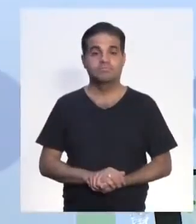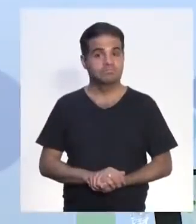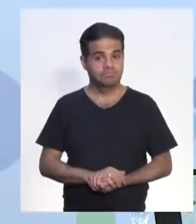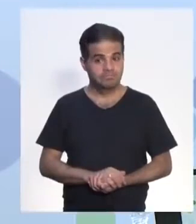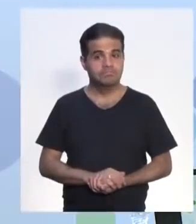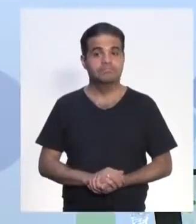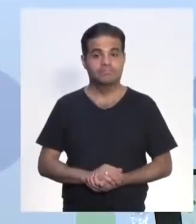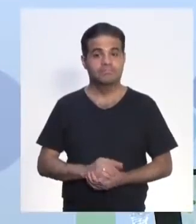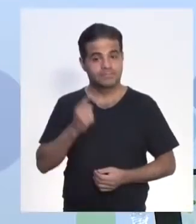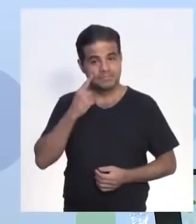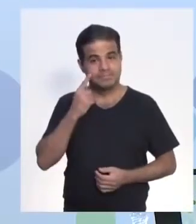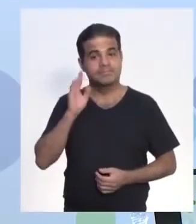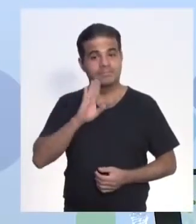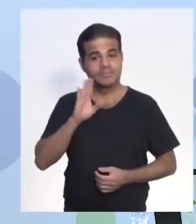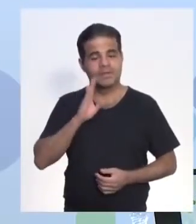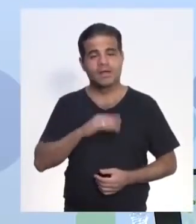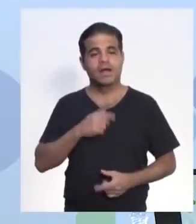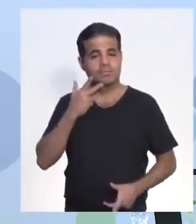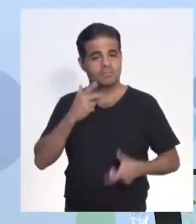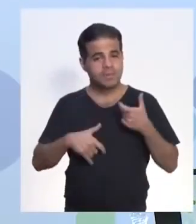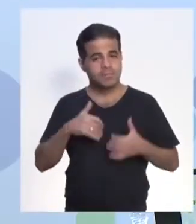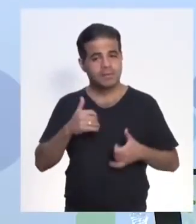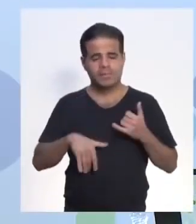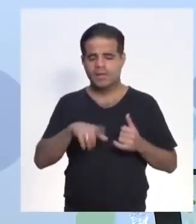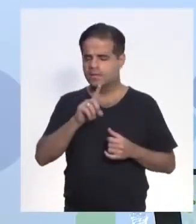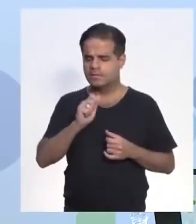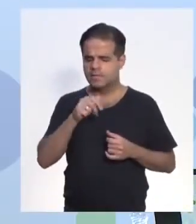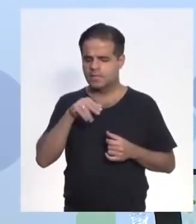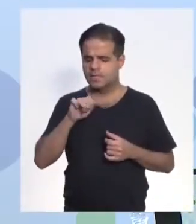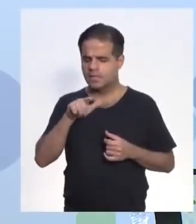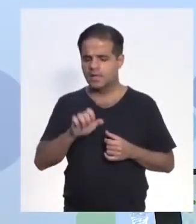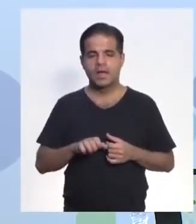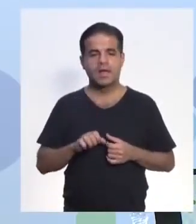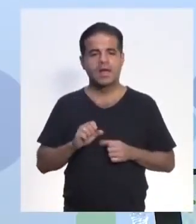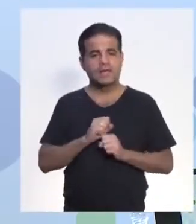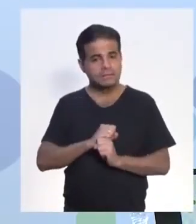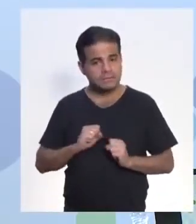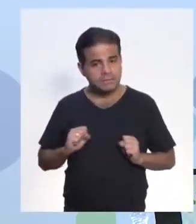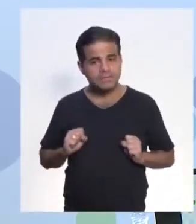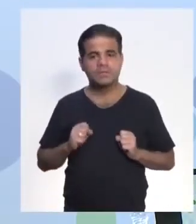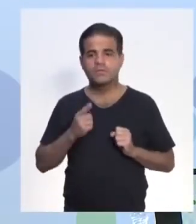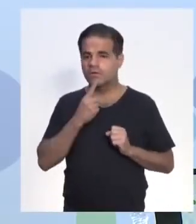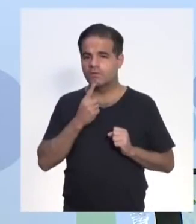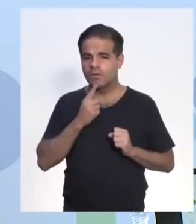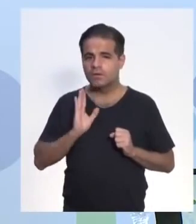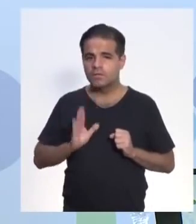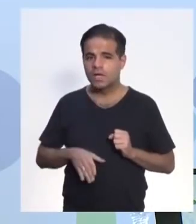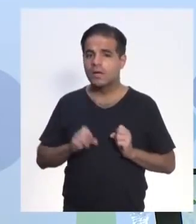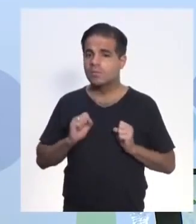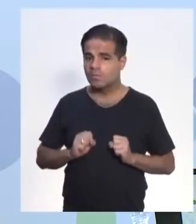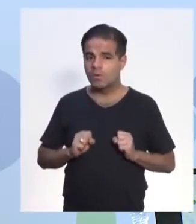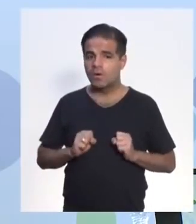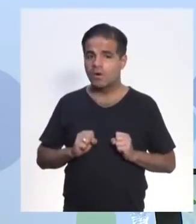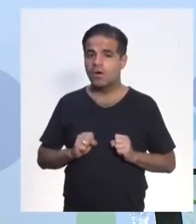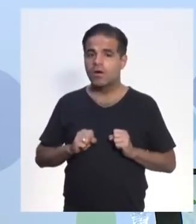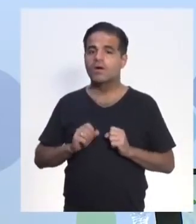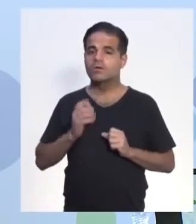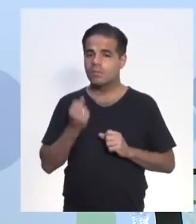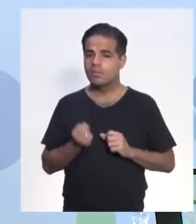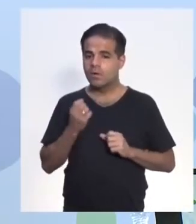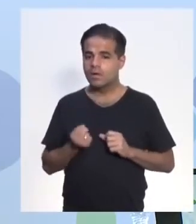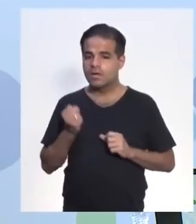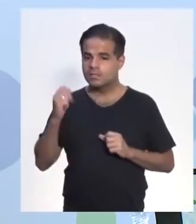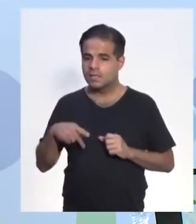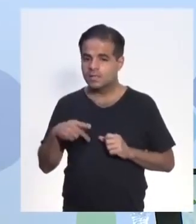Olha que legal aí, né? A fala da Daniele. Desde manhã eu estou falando que eu já posso pendurar chuteiras e